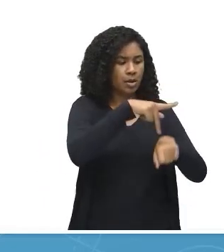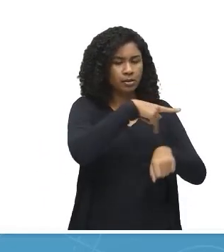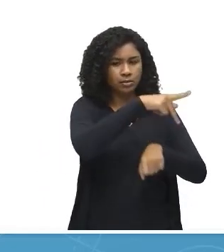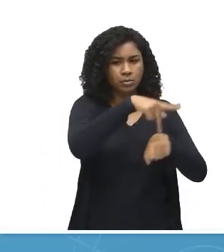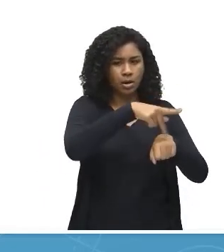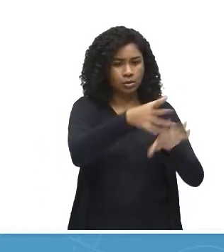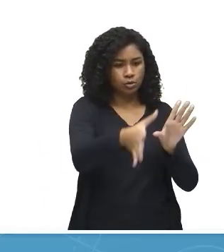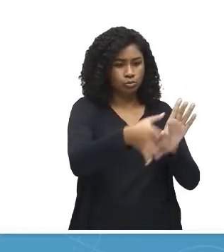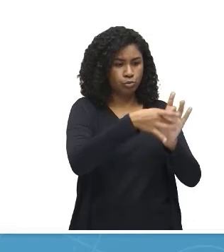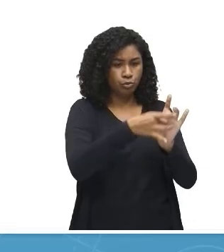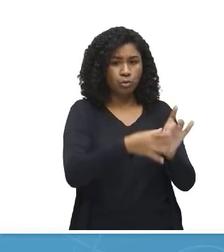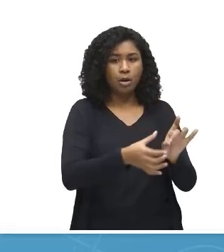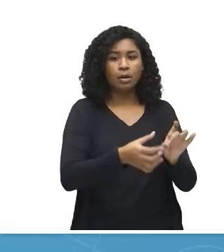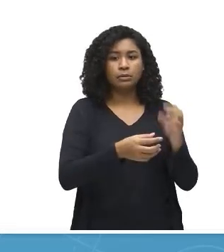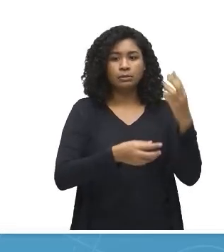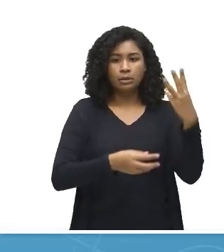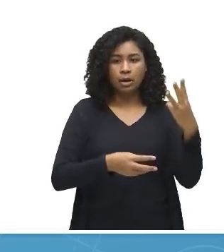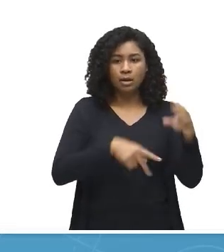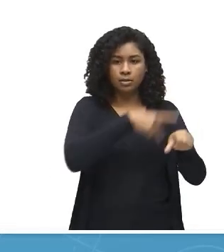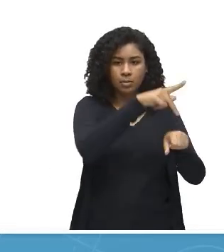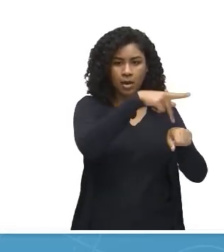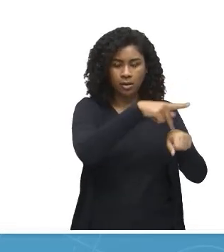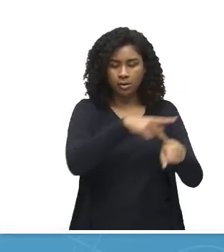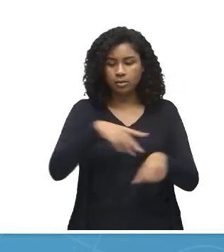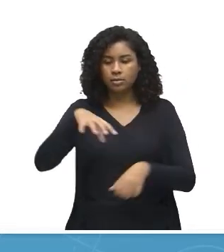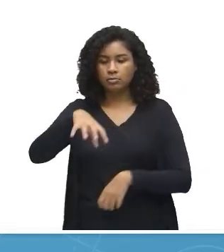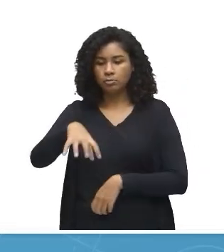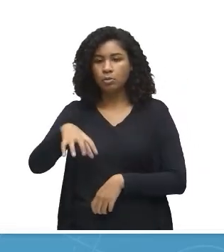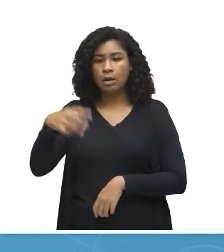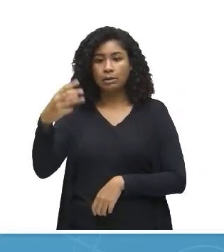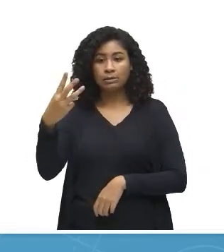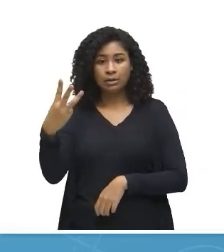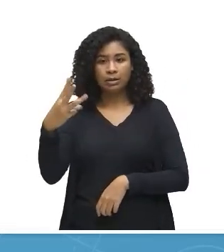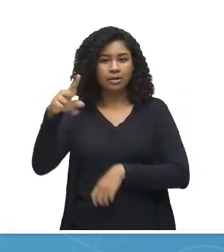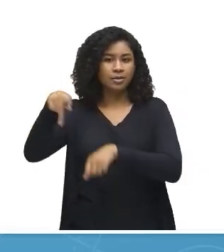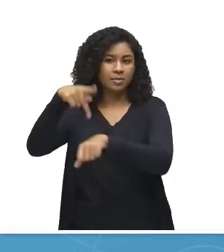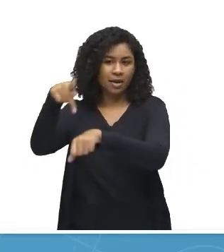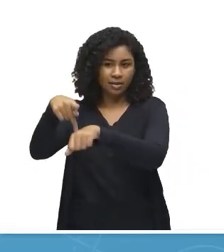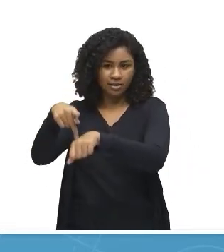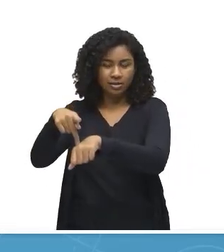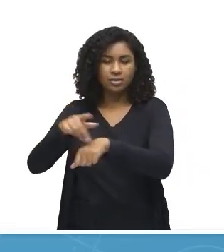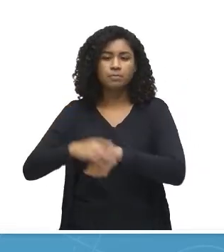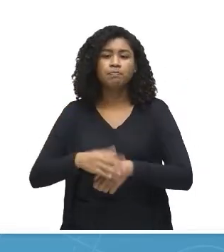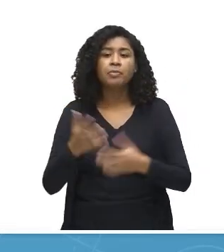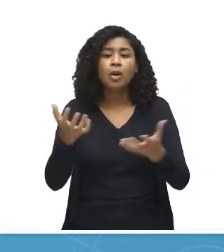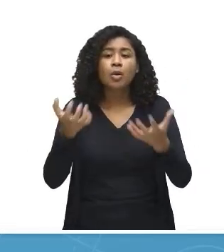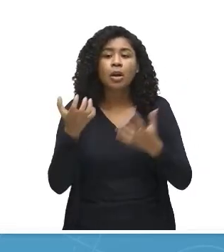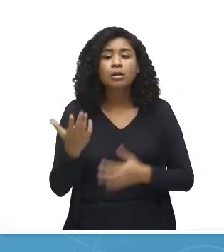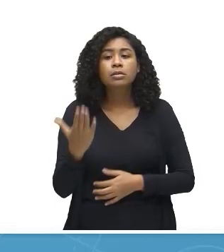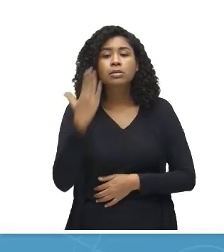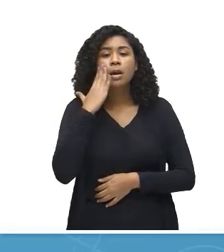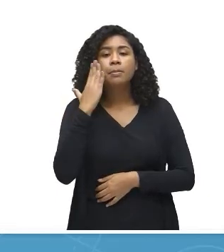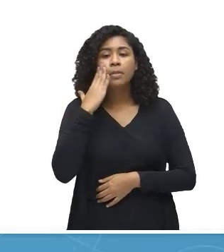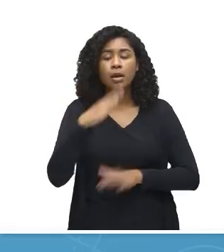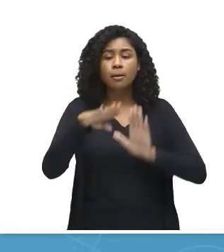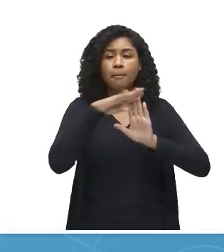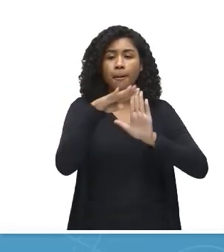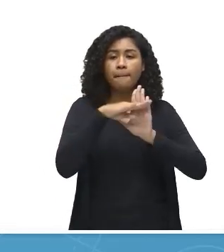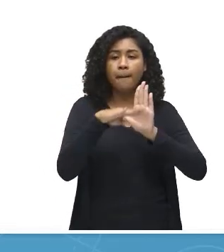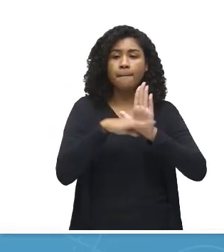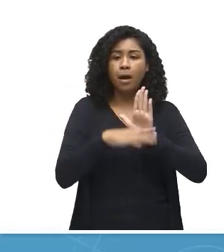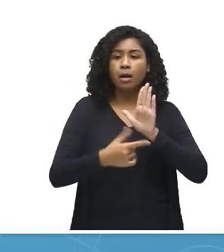6 países, 2 alianças, né? Então eu quero saber nessa questão qual das alternativas